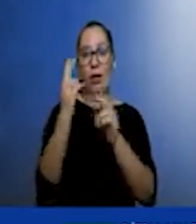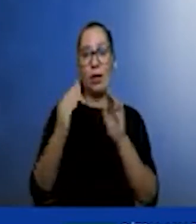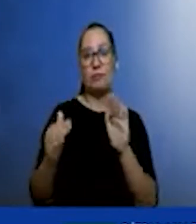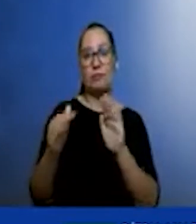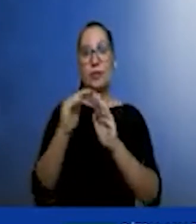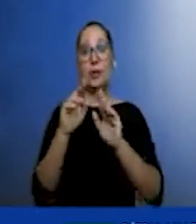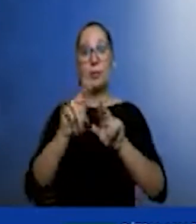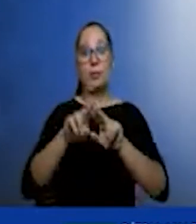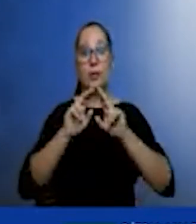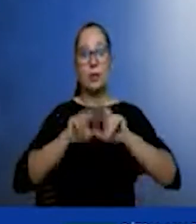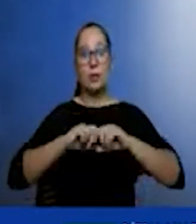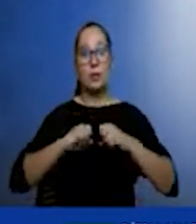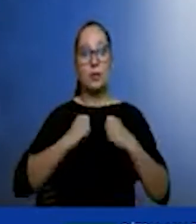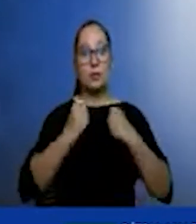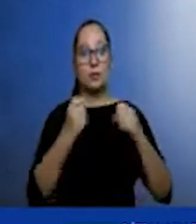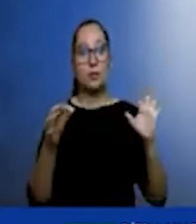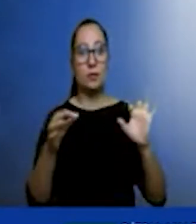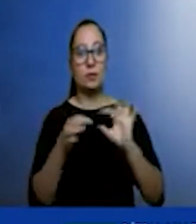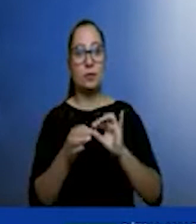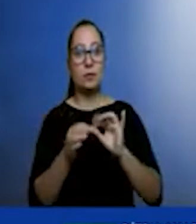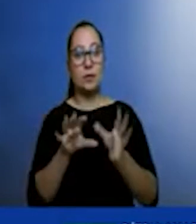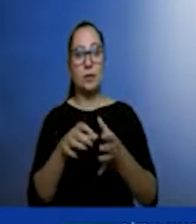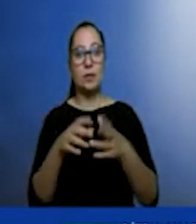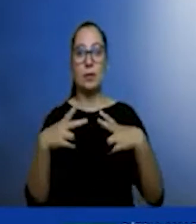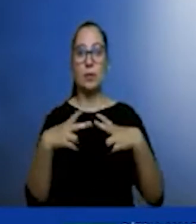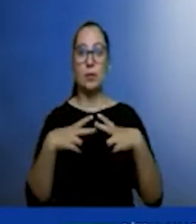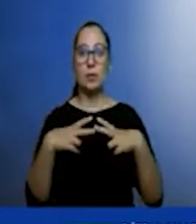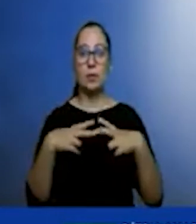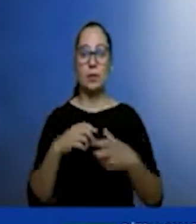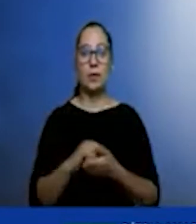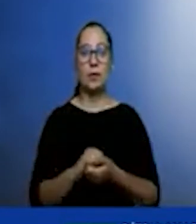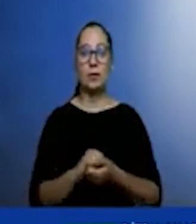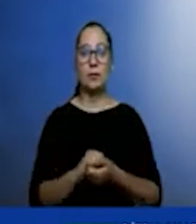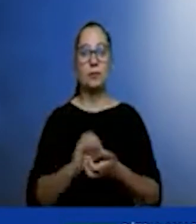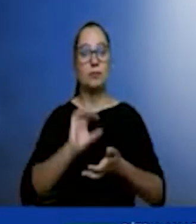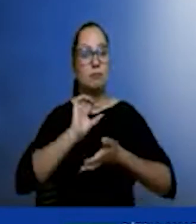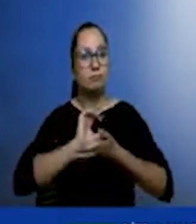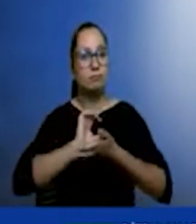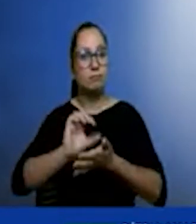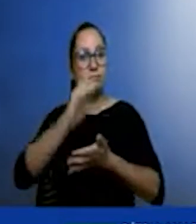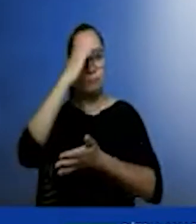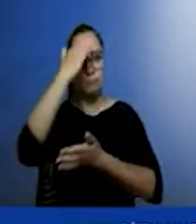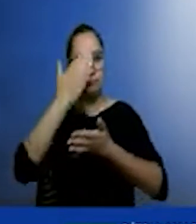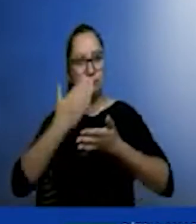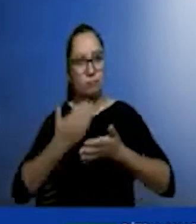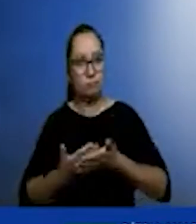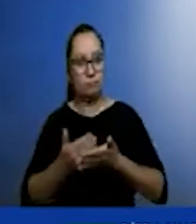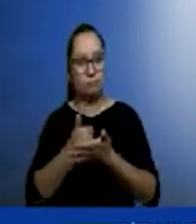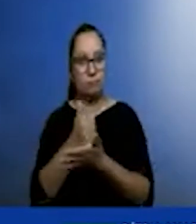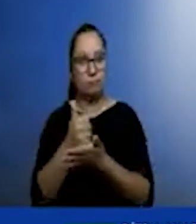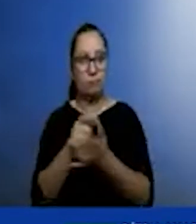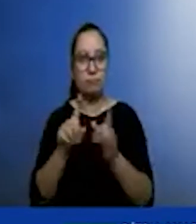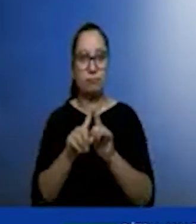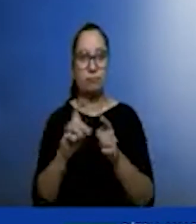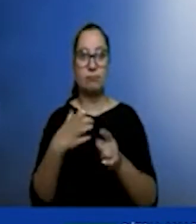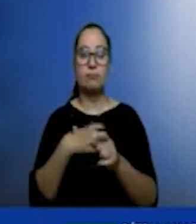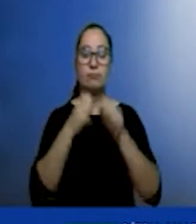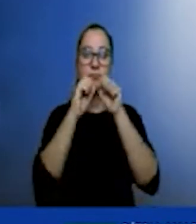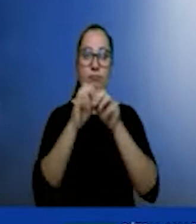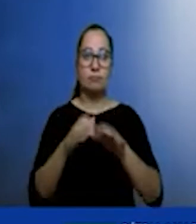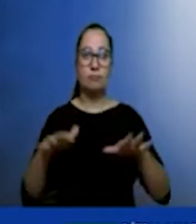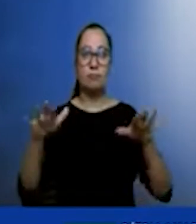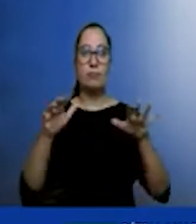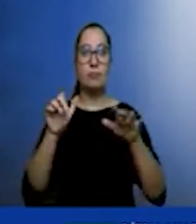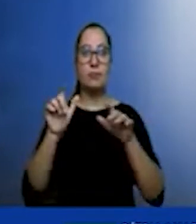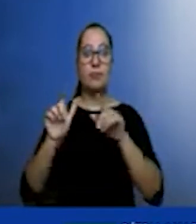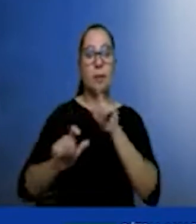sido puxado graças ao setor privado, que tem investido e acreditado na fonte, sobretudo na sua forma distribuída, então nas pequenas